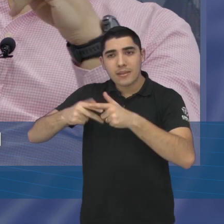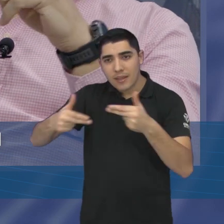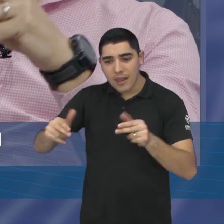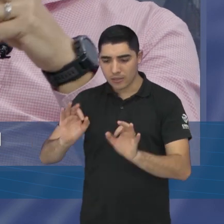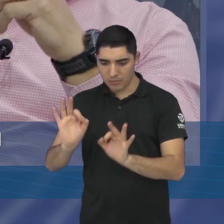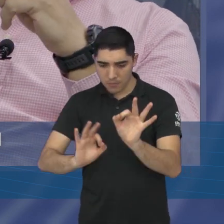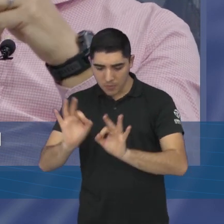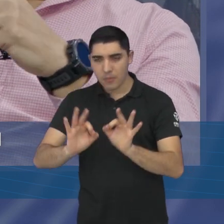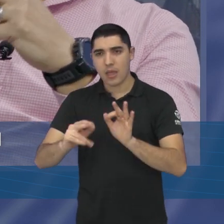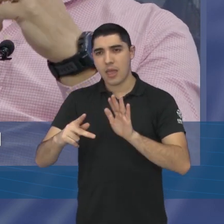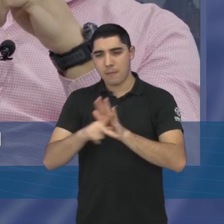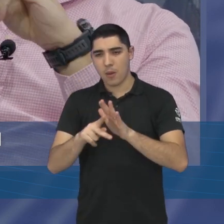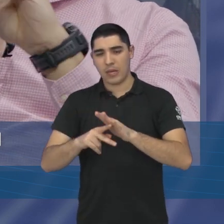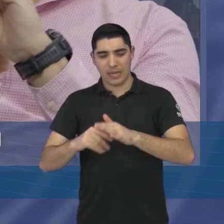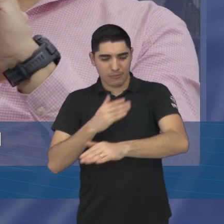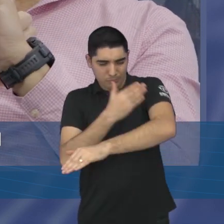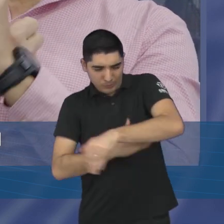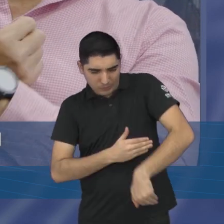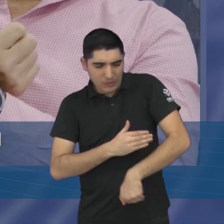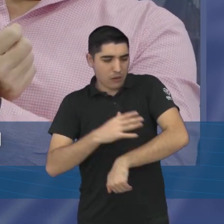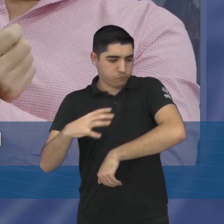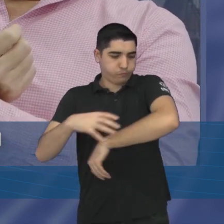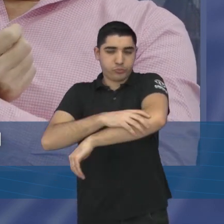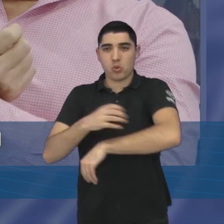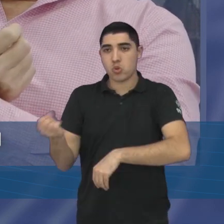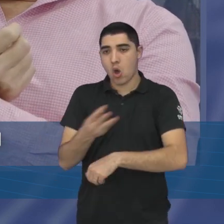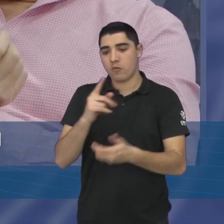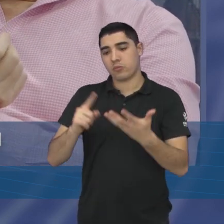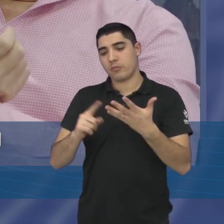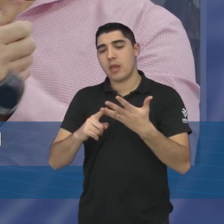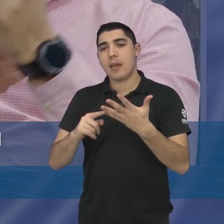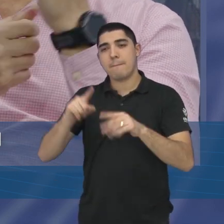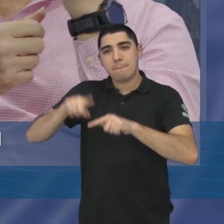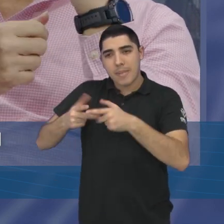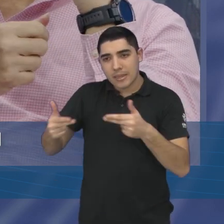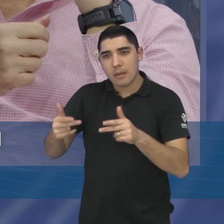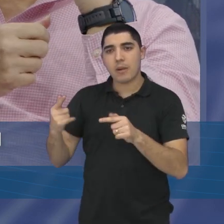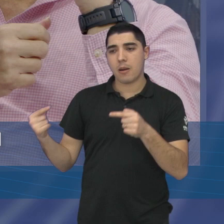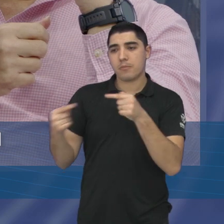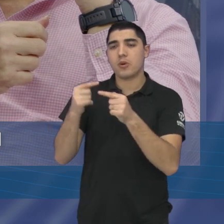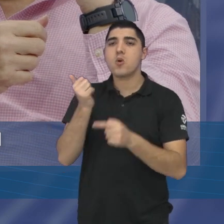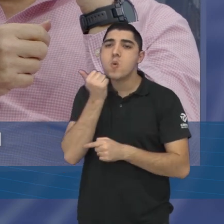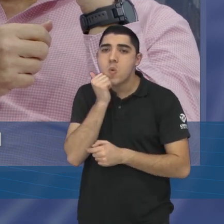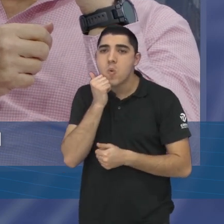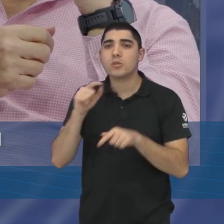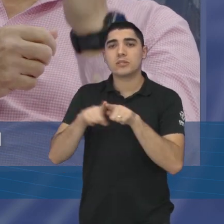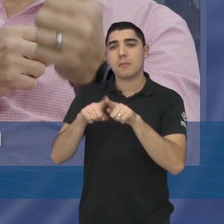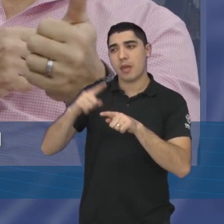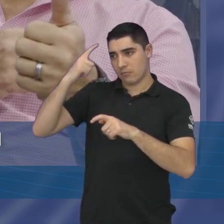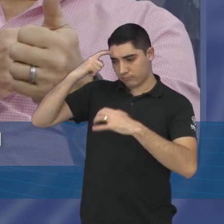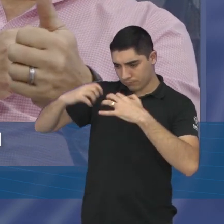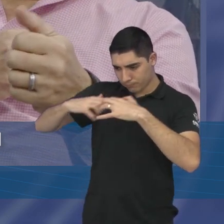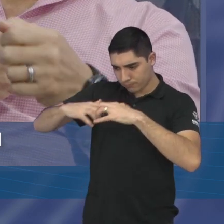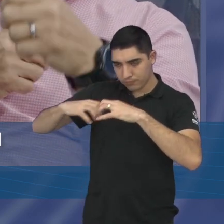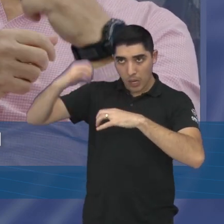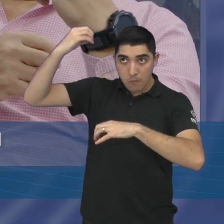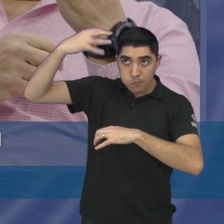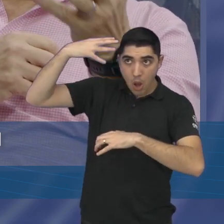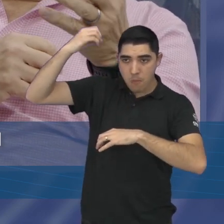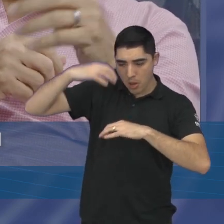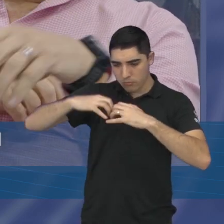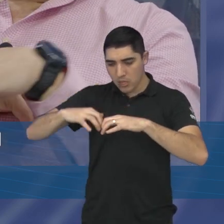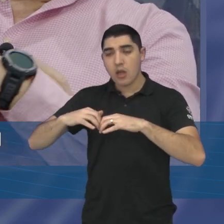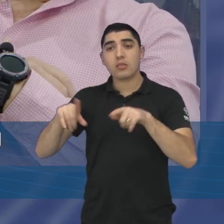material para enxerto, para prótese, material sintético para osso, material para tomografia cerebral,